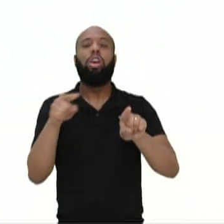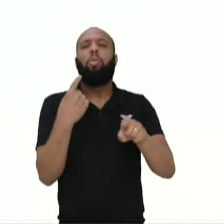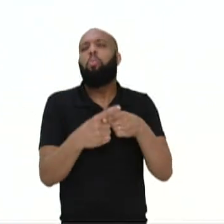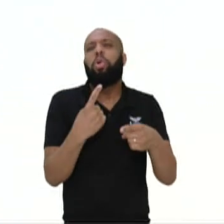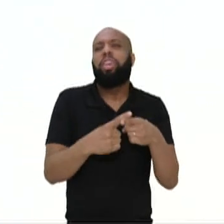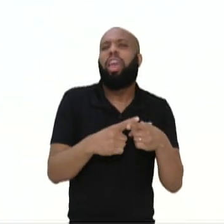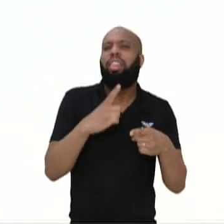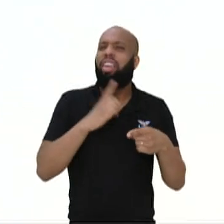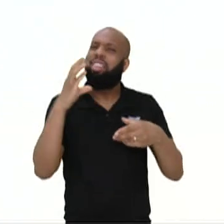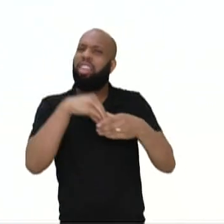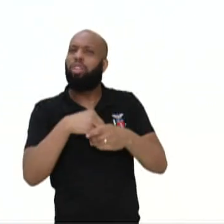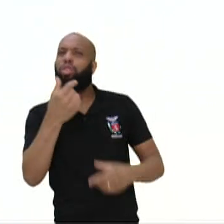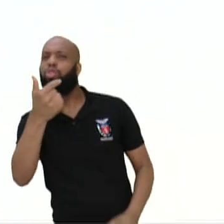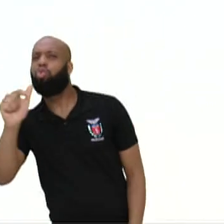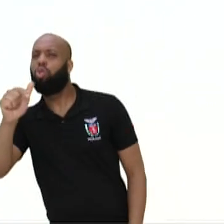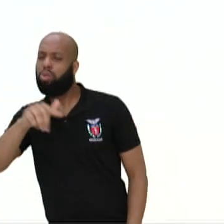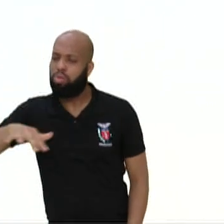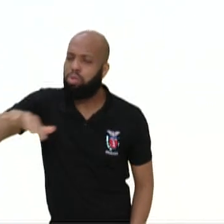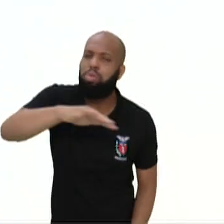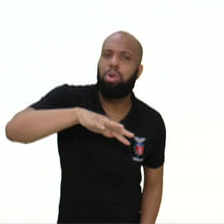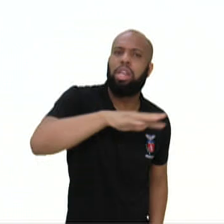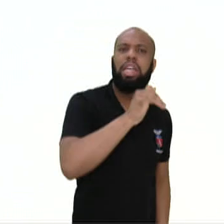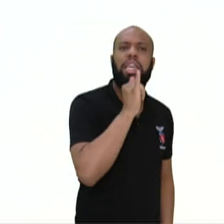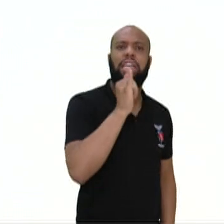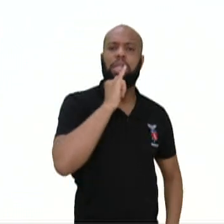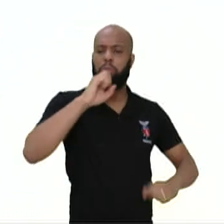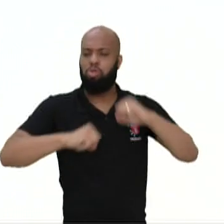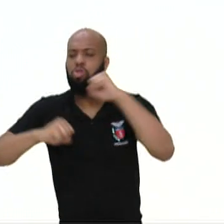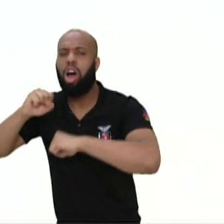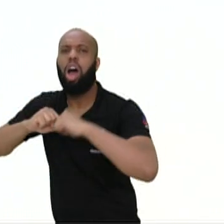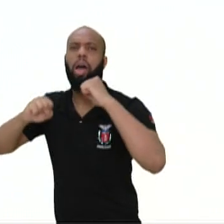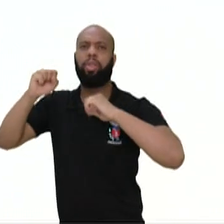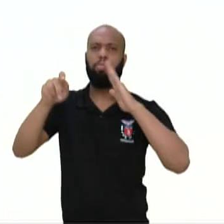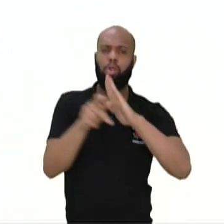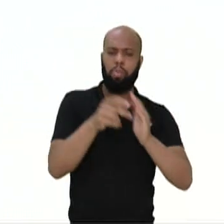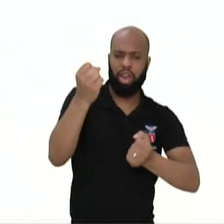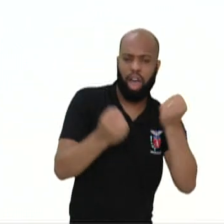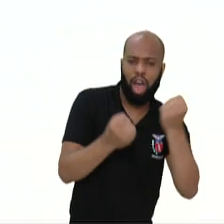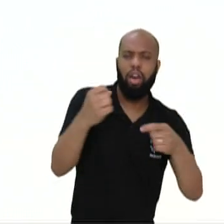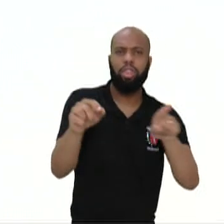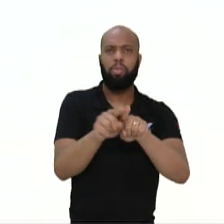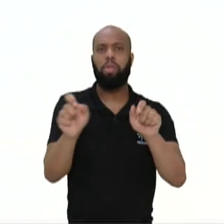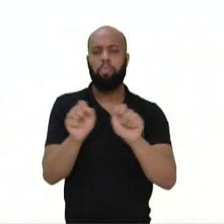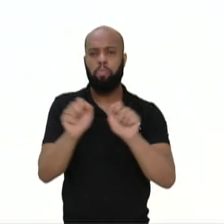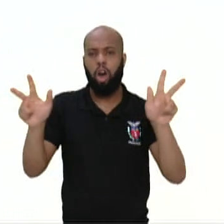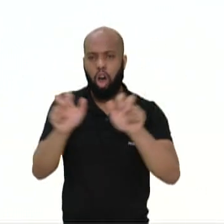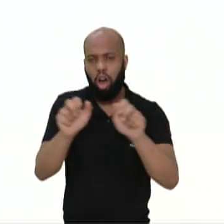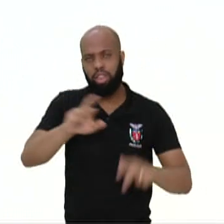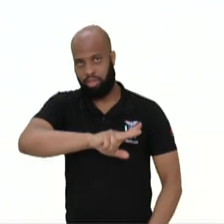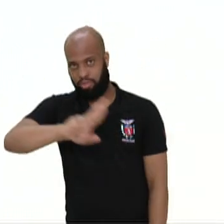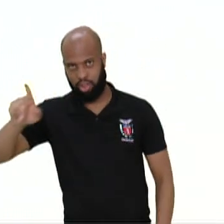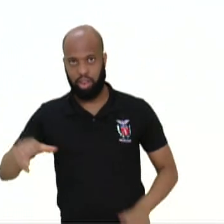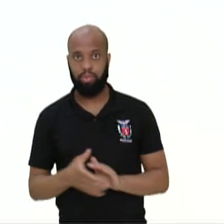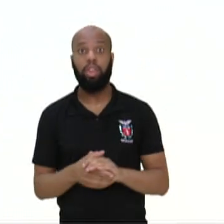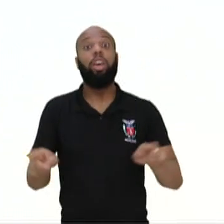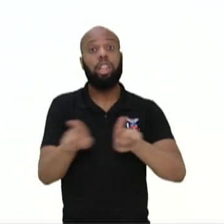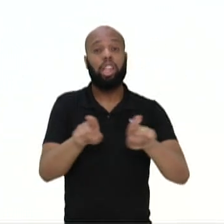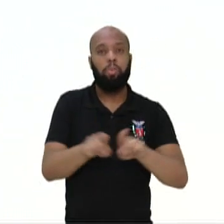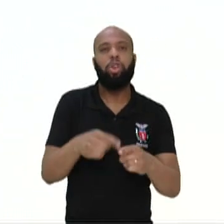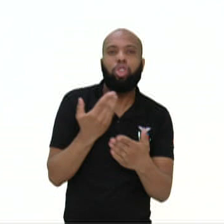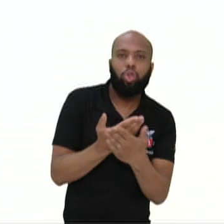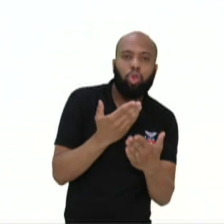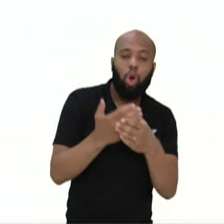da moda e assim por diante, exemplos de medidas, testes e avaliações, testes em concursos e